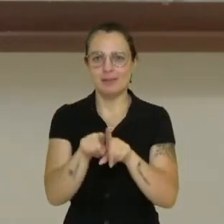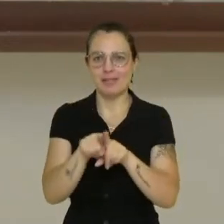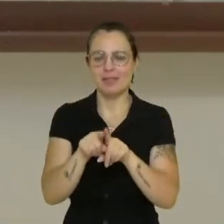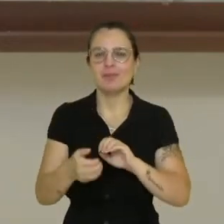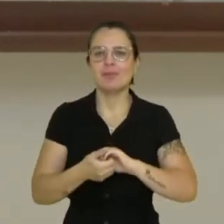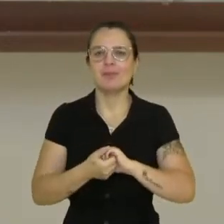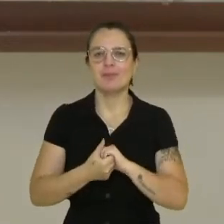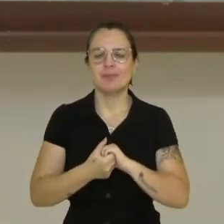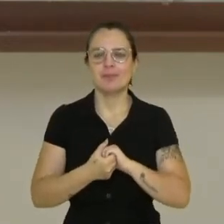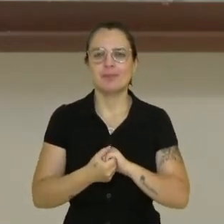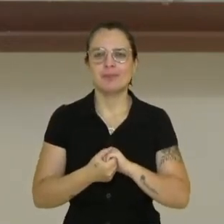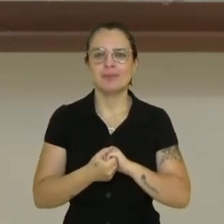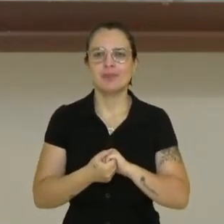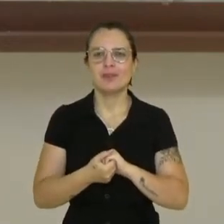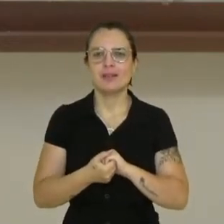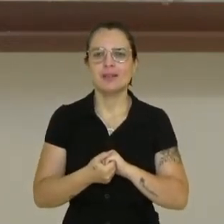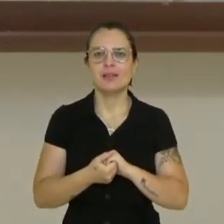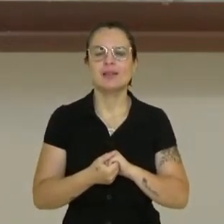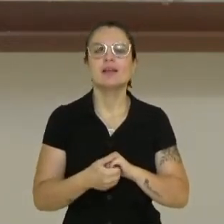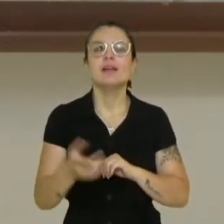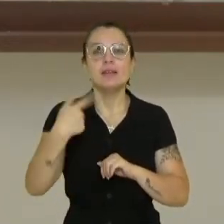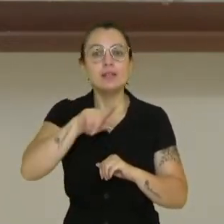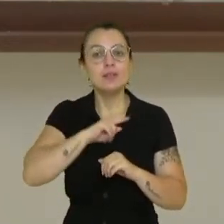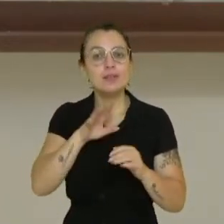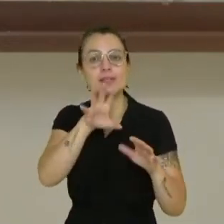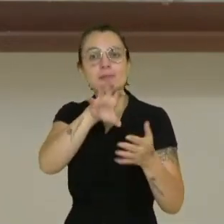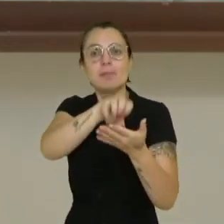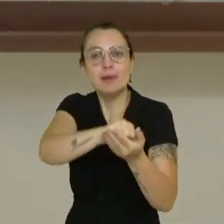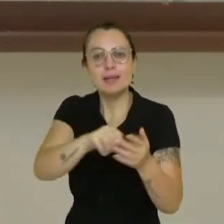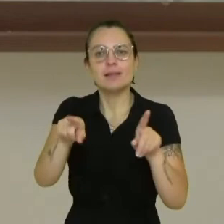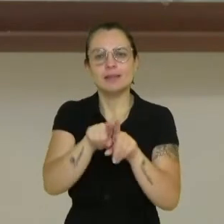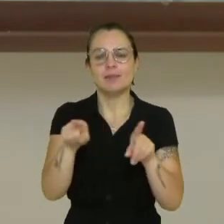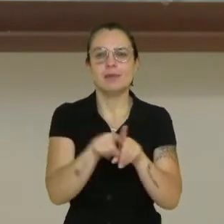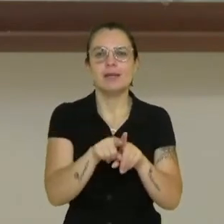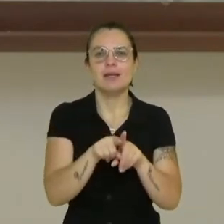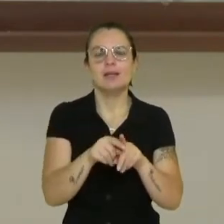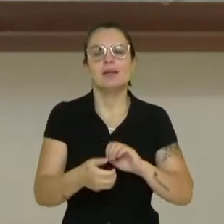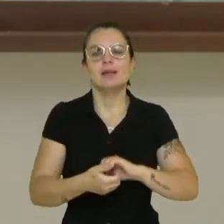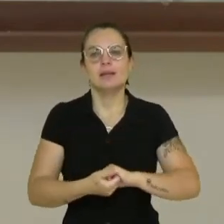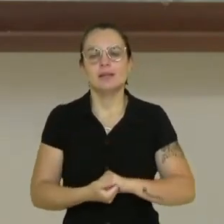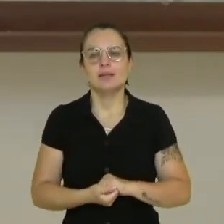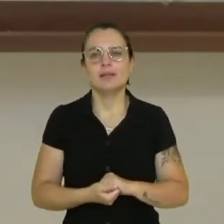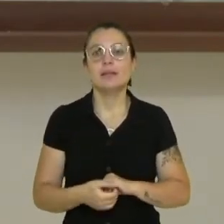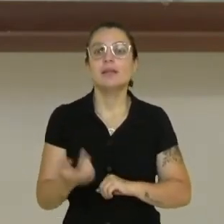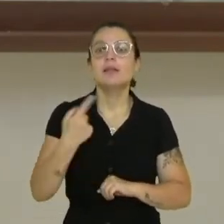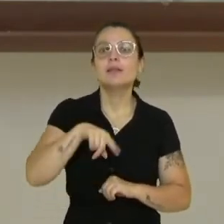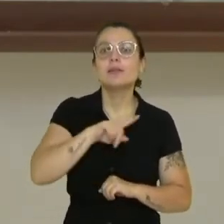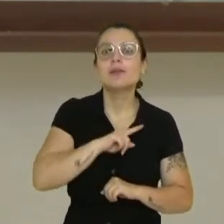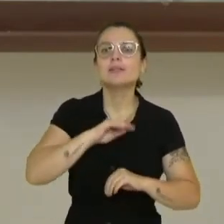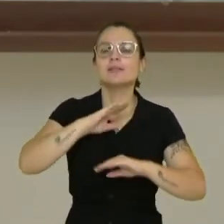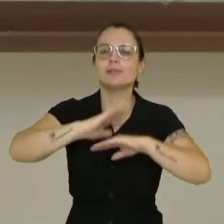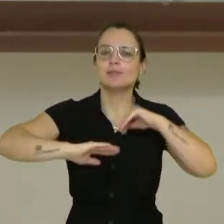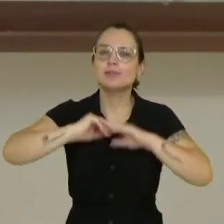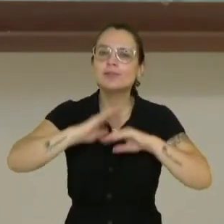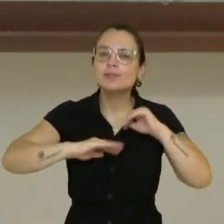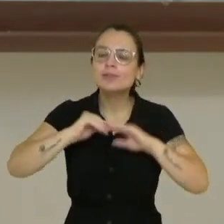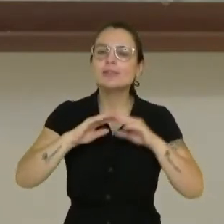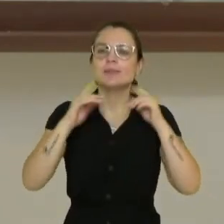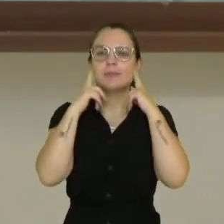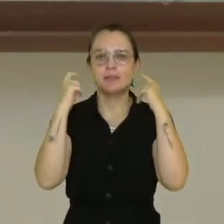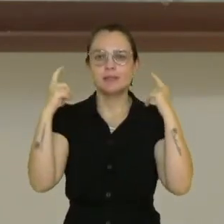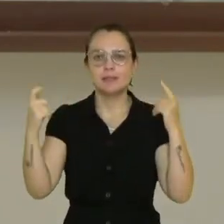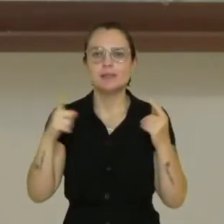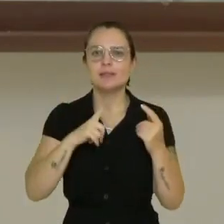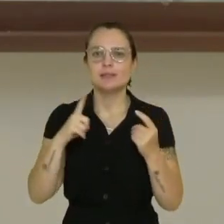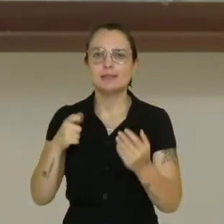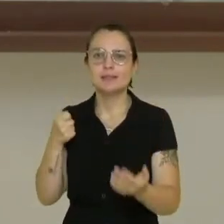instintivamente a gente adquire para nós. E a partir disso eu posso brincar em construir sonoridades, em estabelecer